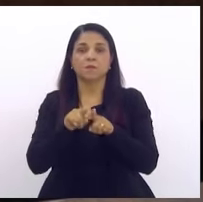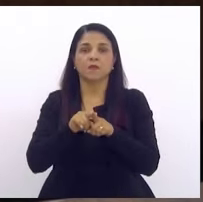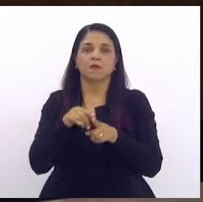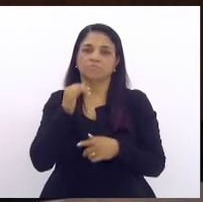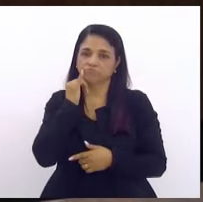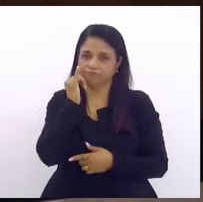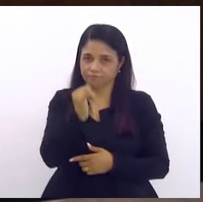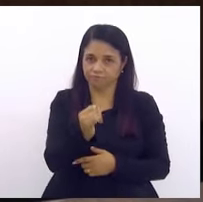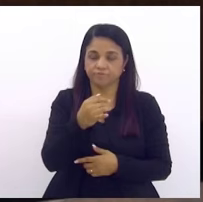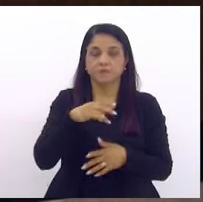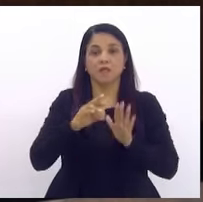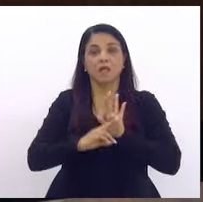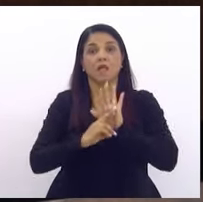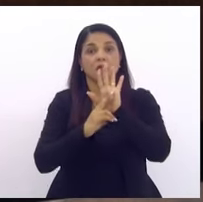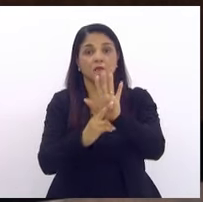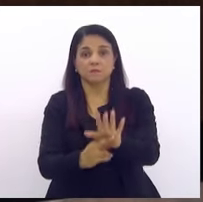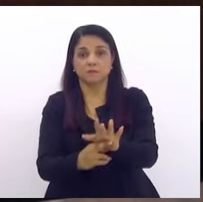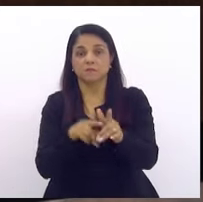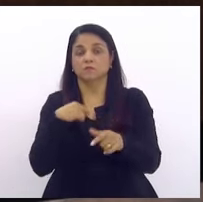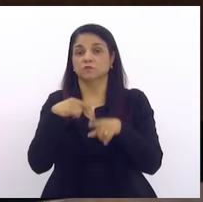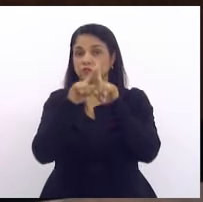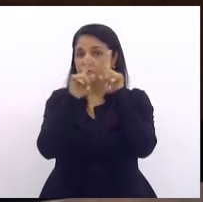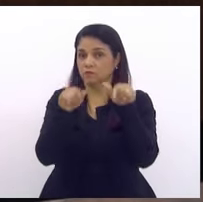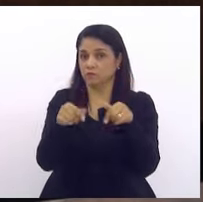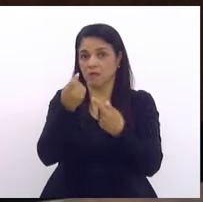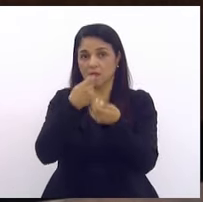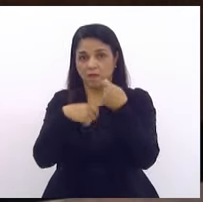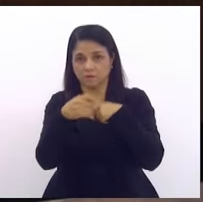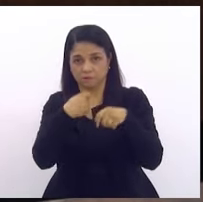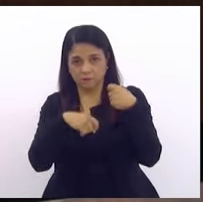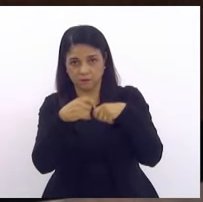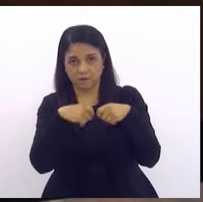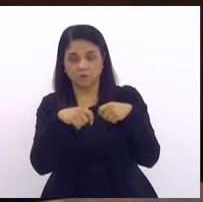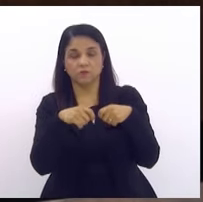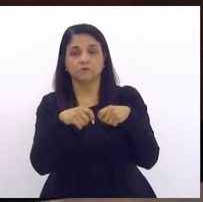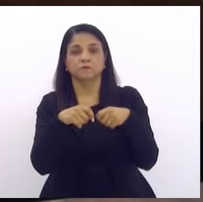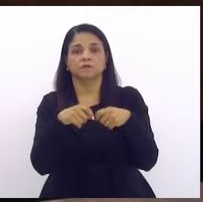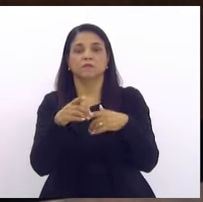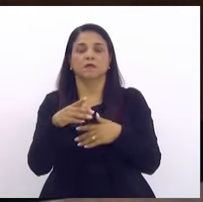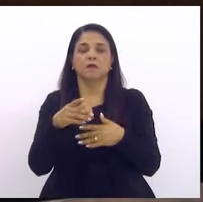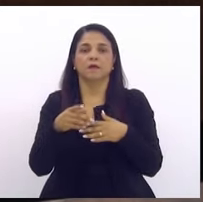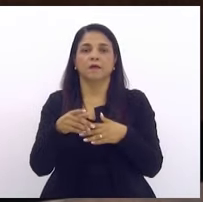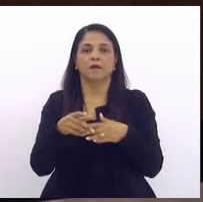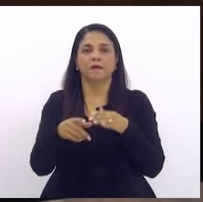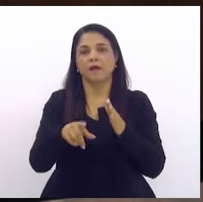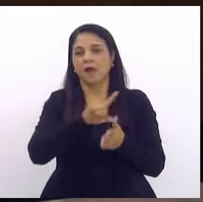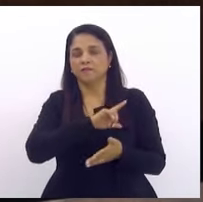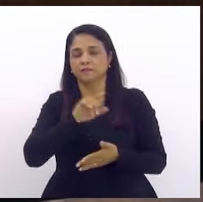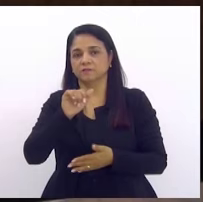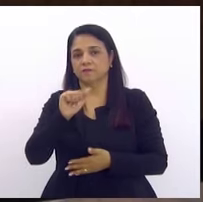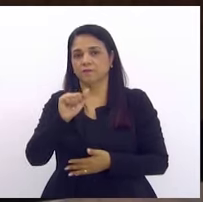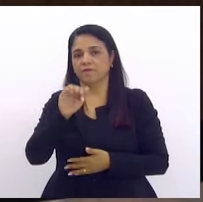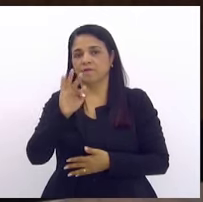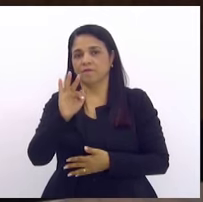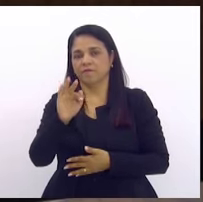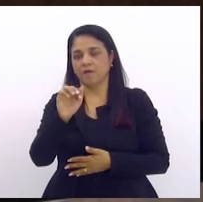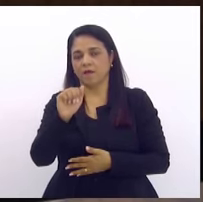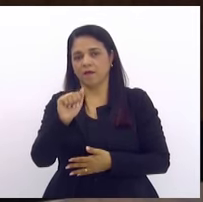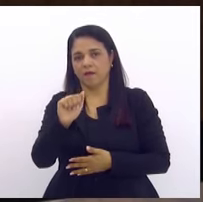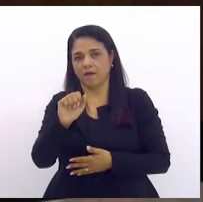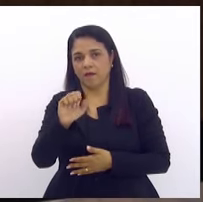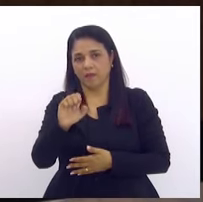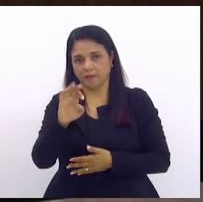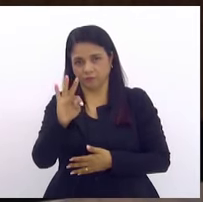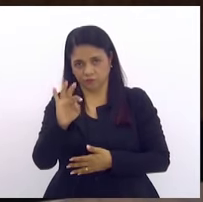uma representação dos funcionários administrativos da antiga FAEP que nos acompanham aqui em plenário.